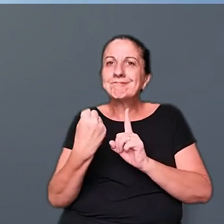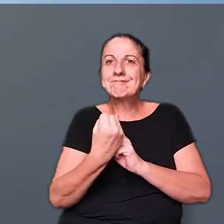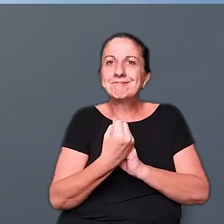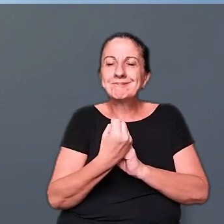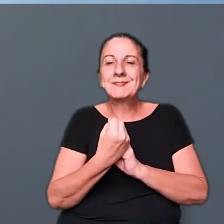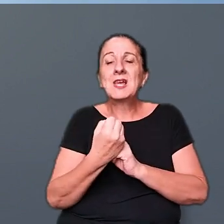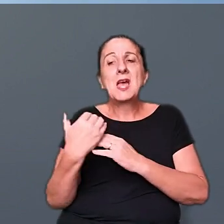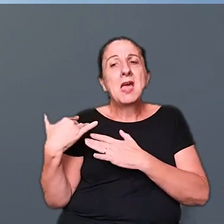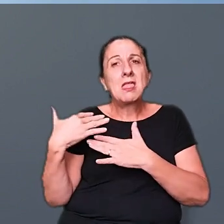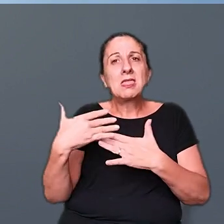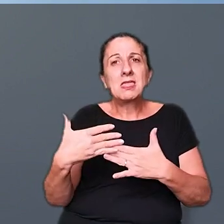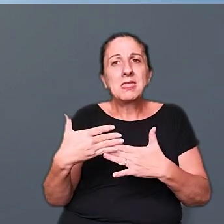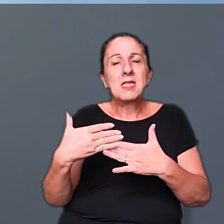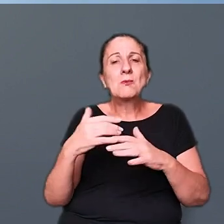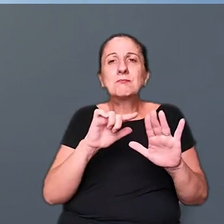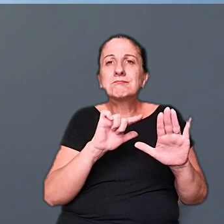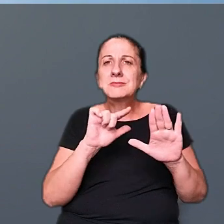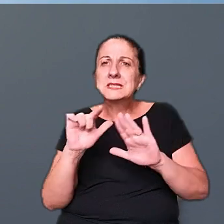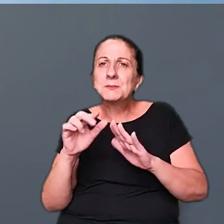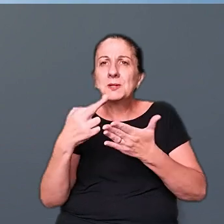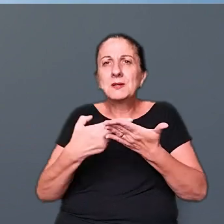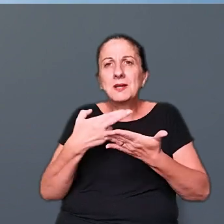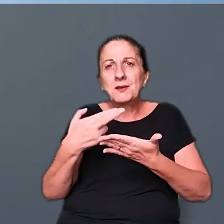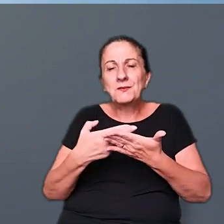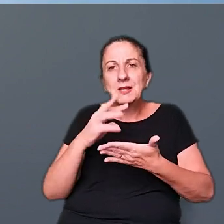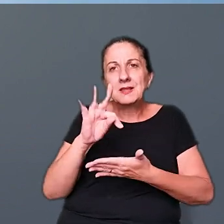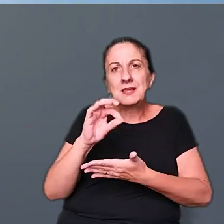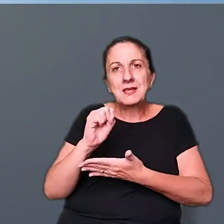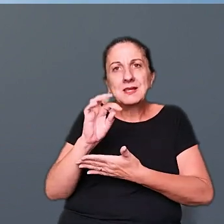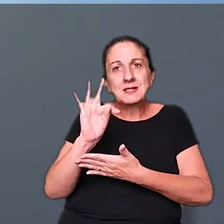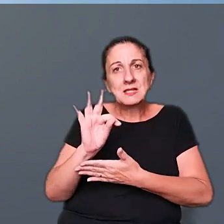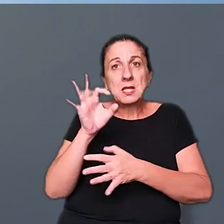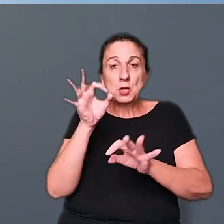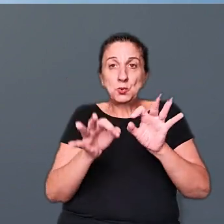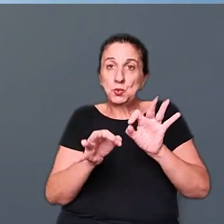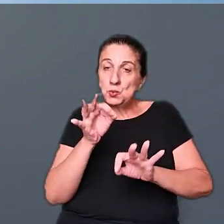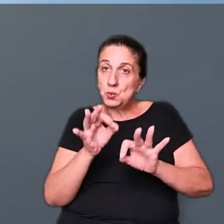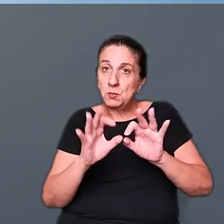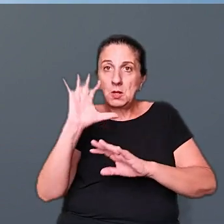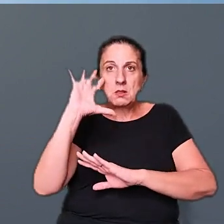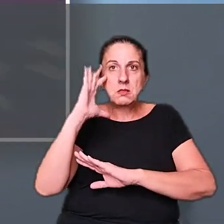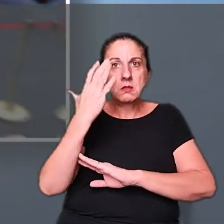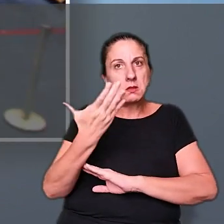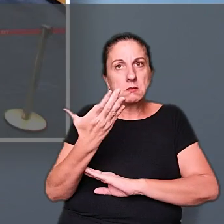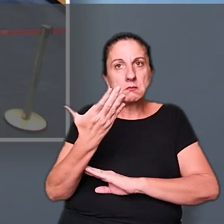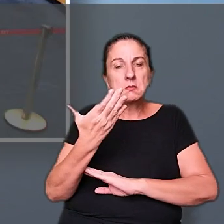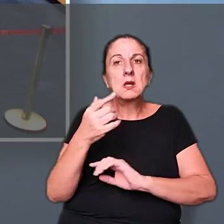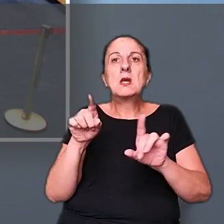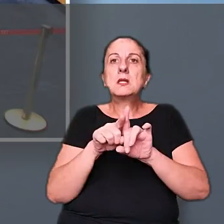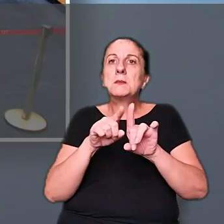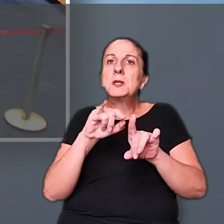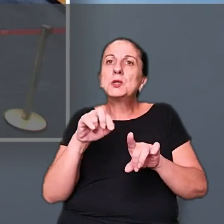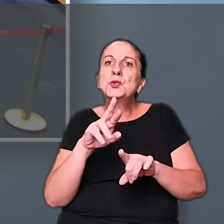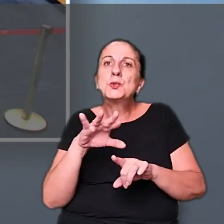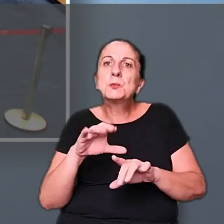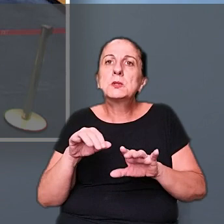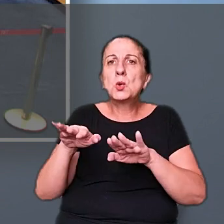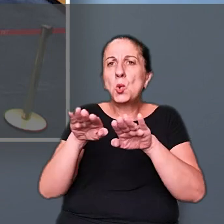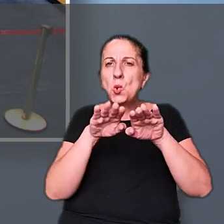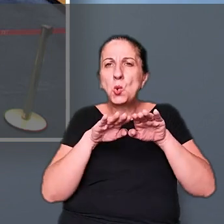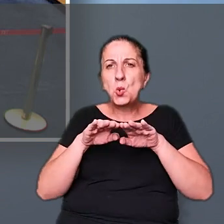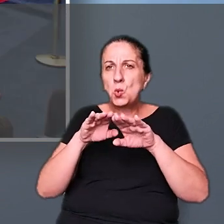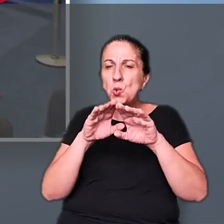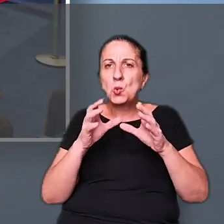Justiça Social. Desde então, as edições semanais do Revista TST abordam julgamentos, decisões e a